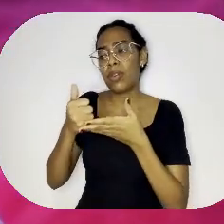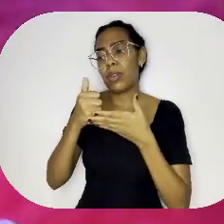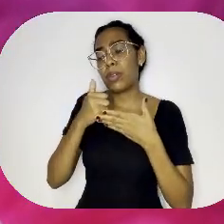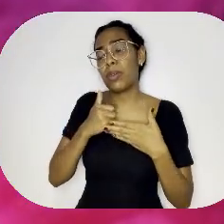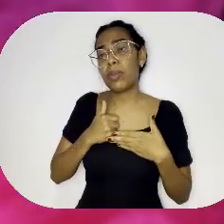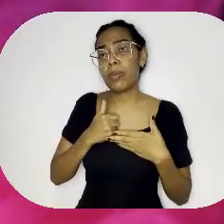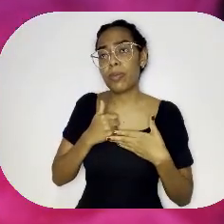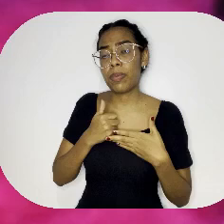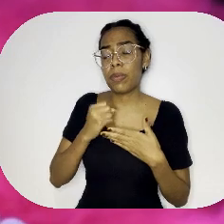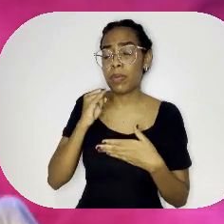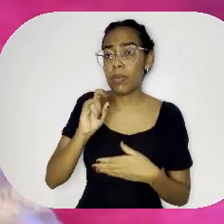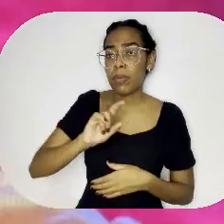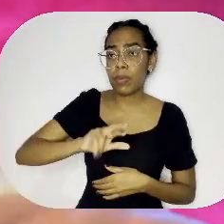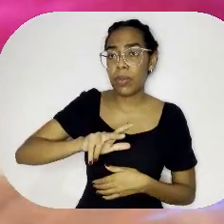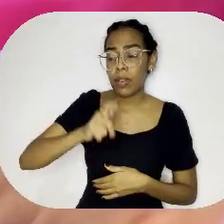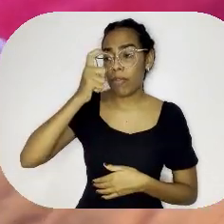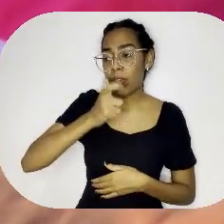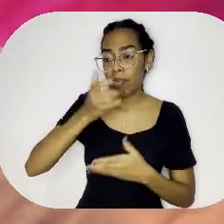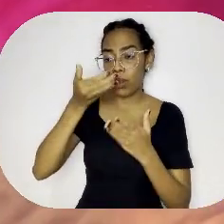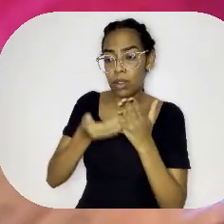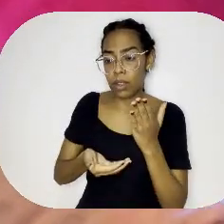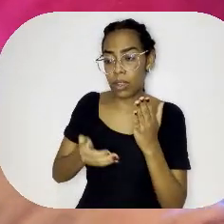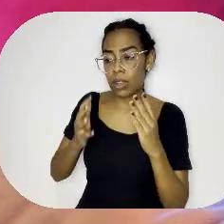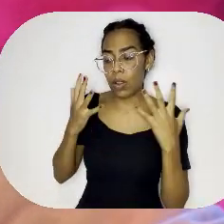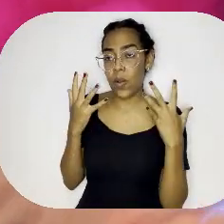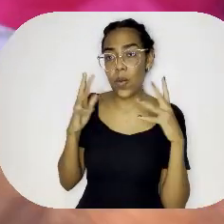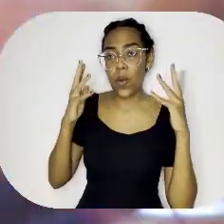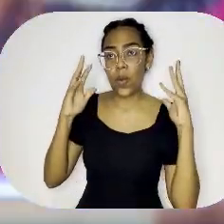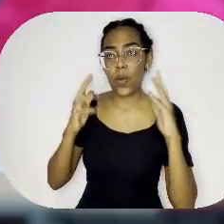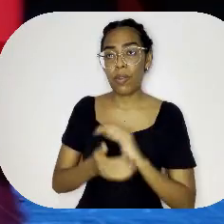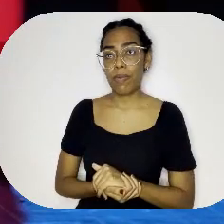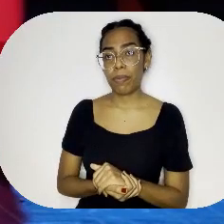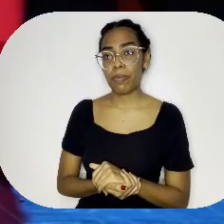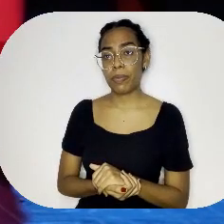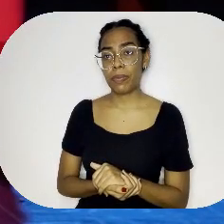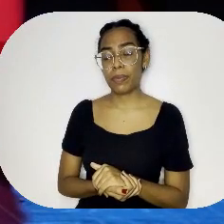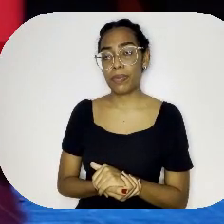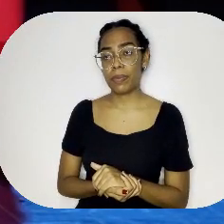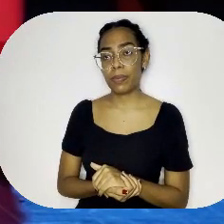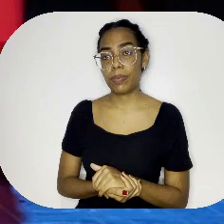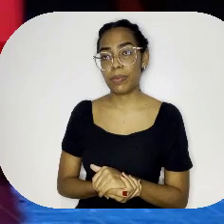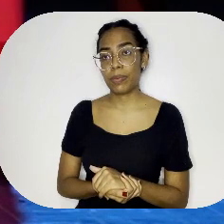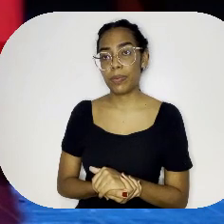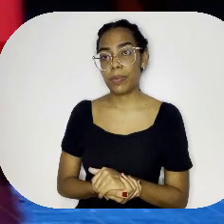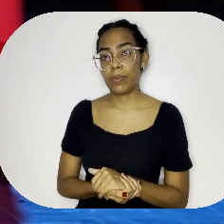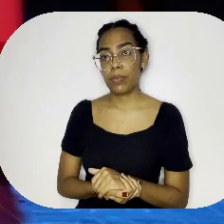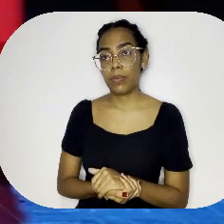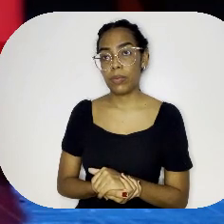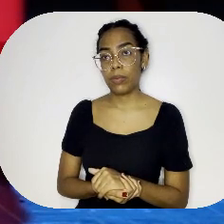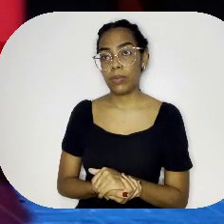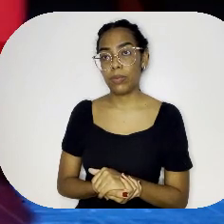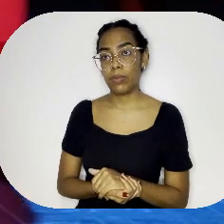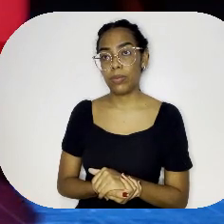Ovelha desgarrada, cobrai e não queirais, pastor divino, perder na vossa ovelha a vossa